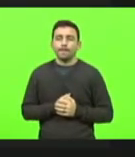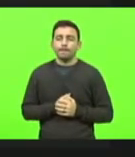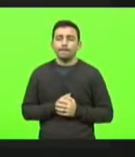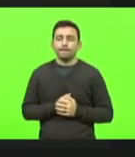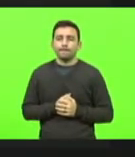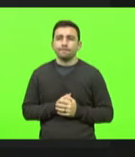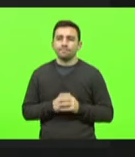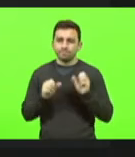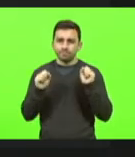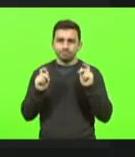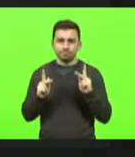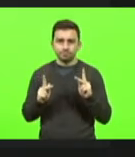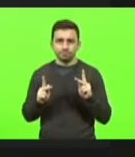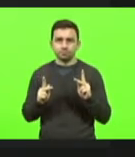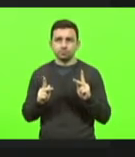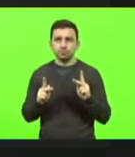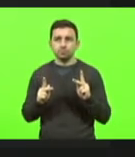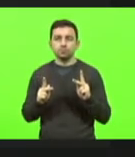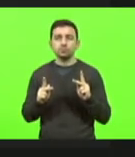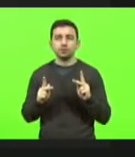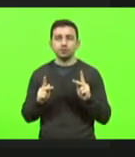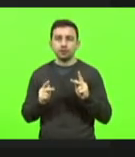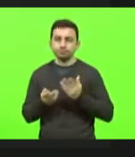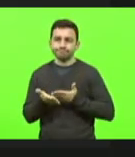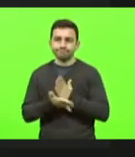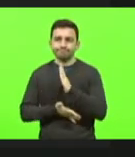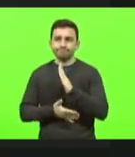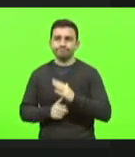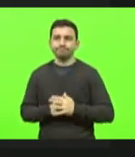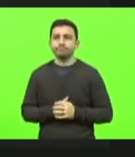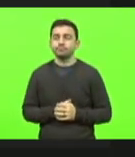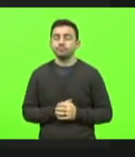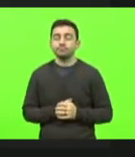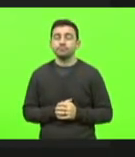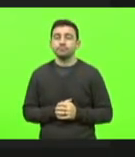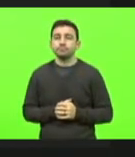Ok, então, aprovado.